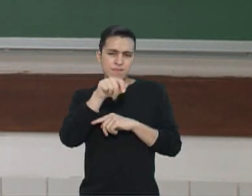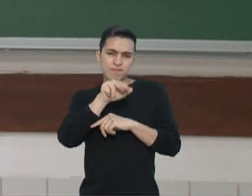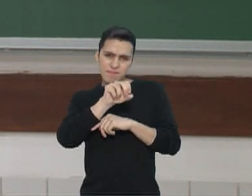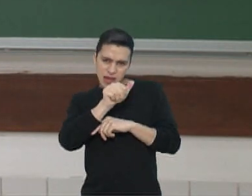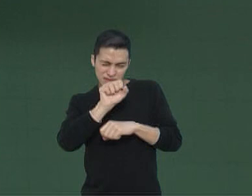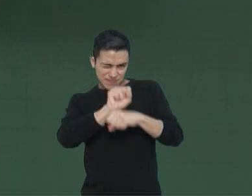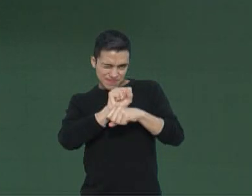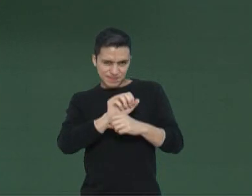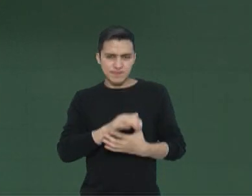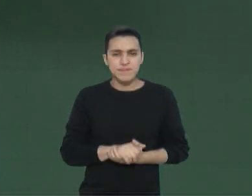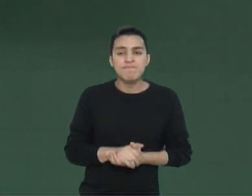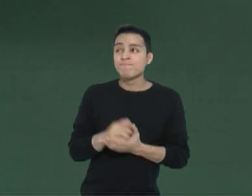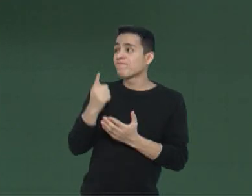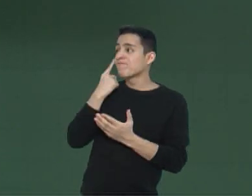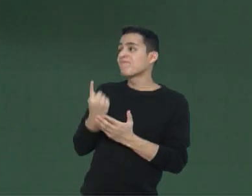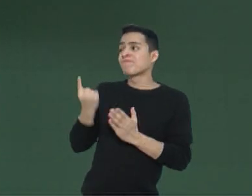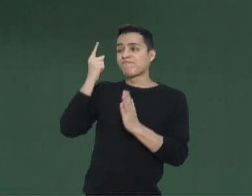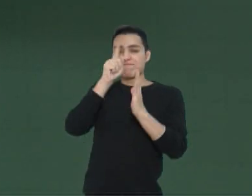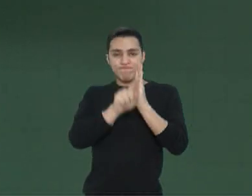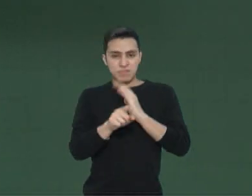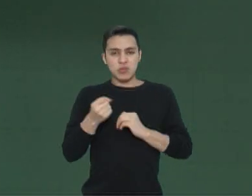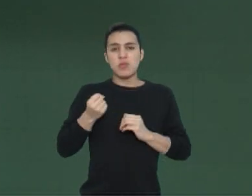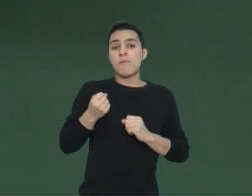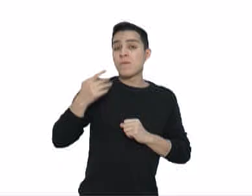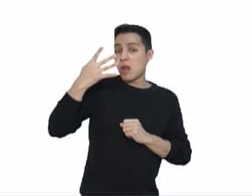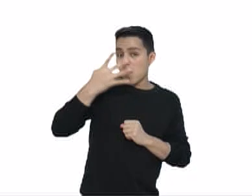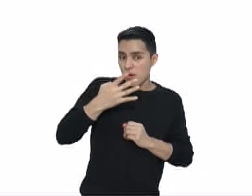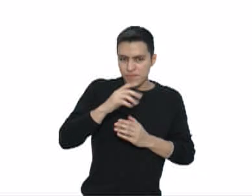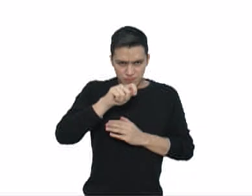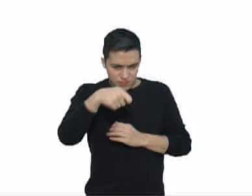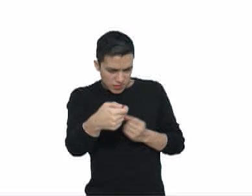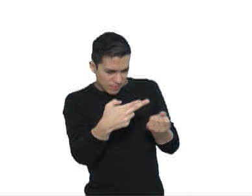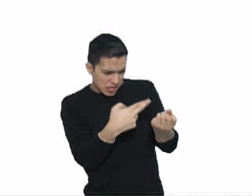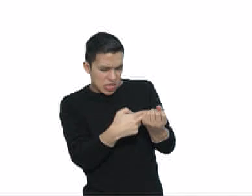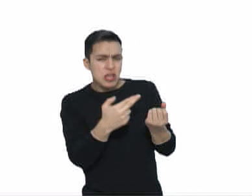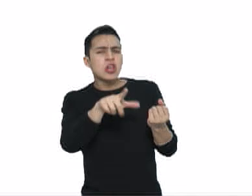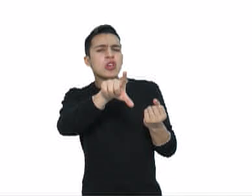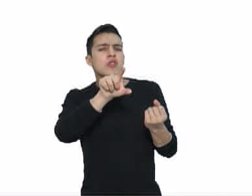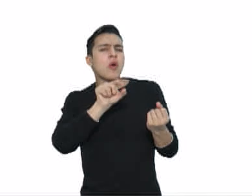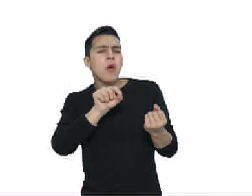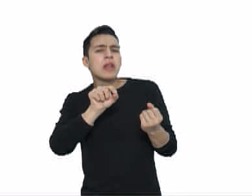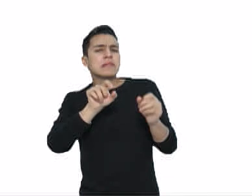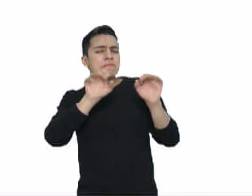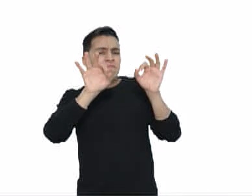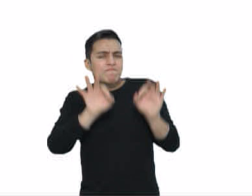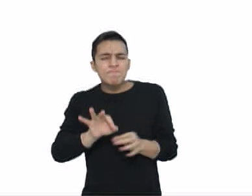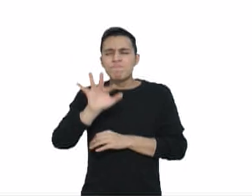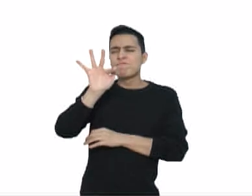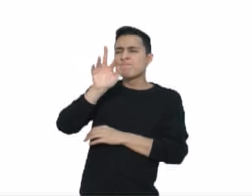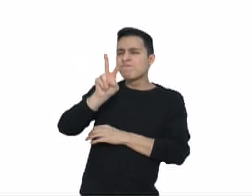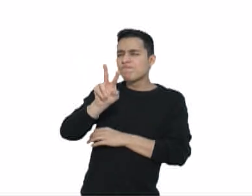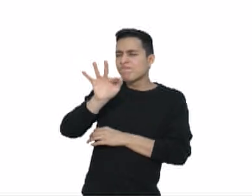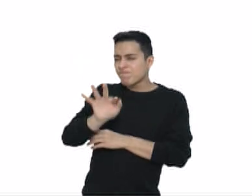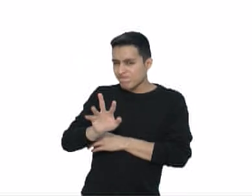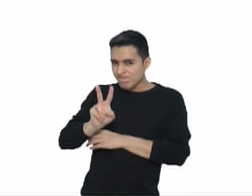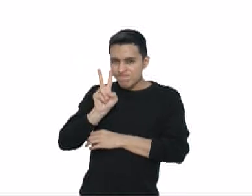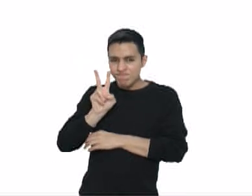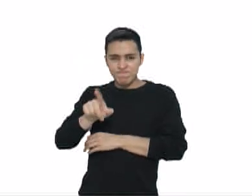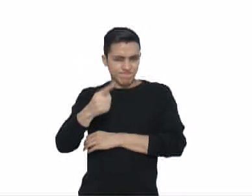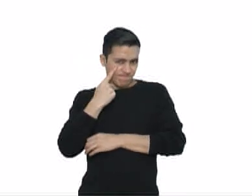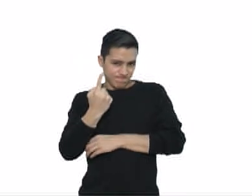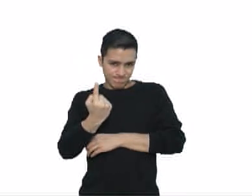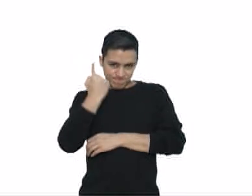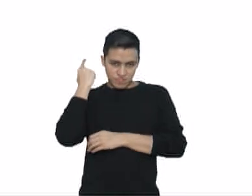Vamos para o nosso quiz de número 4. Sobre ritmo, marque V ou F. O ritmo não